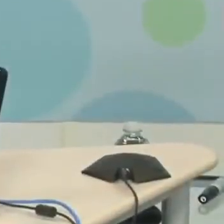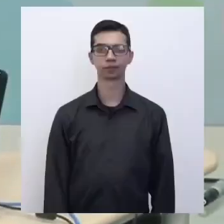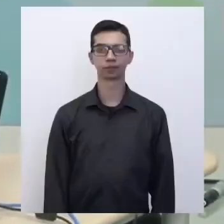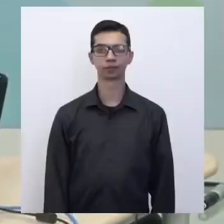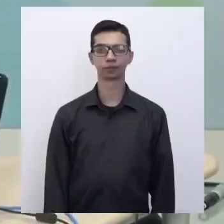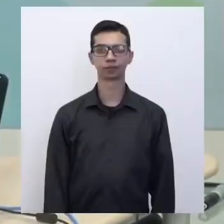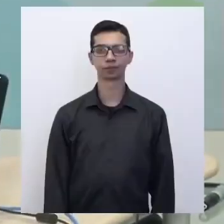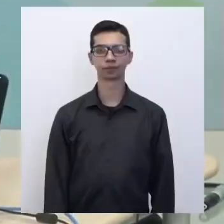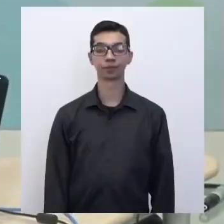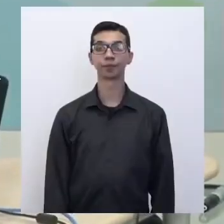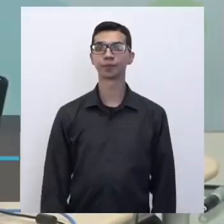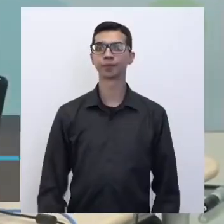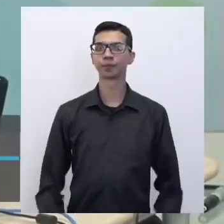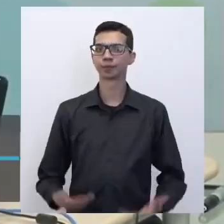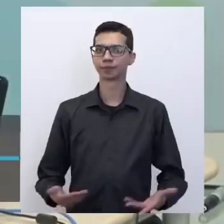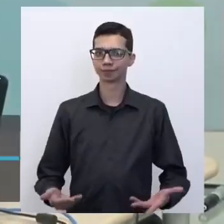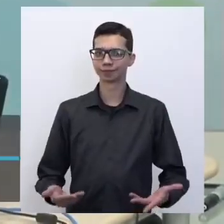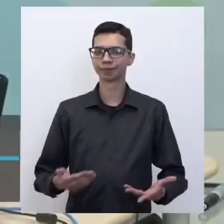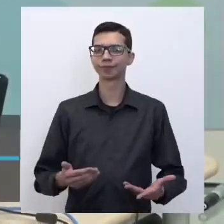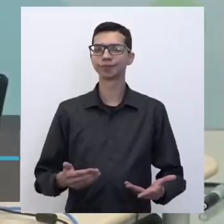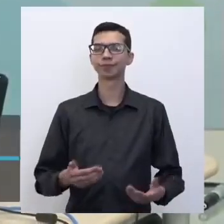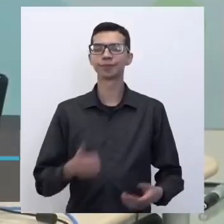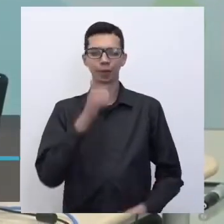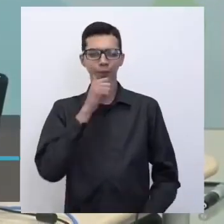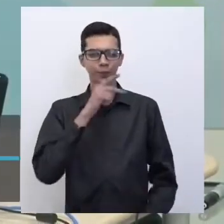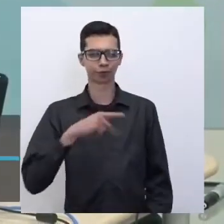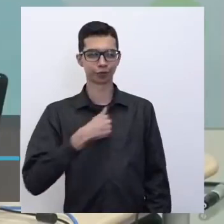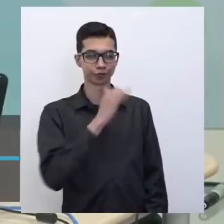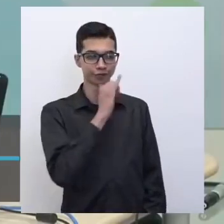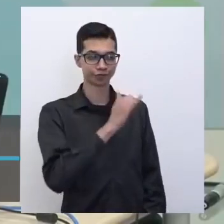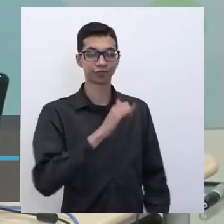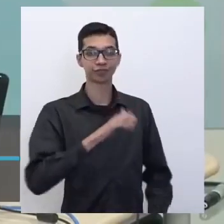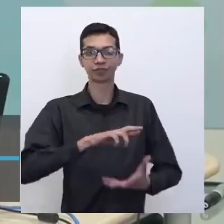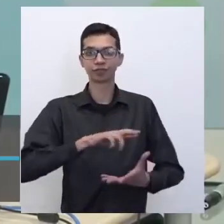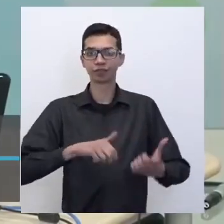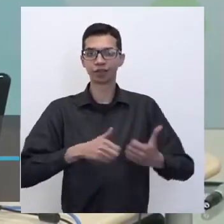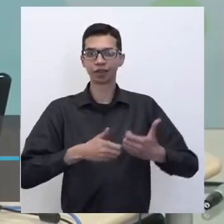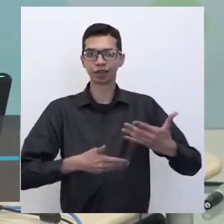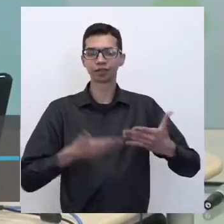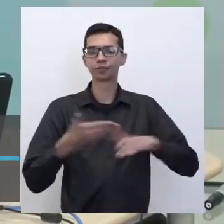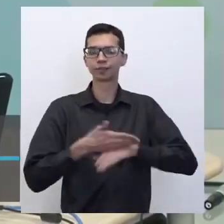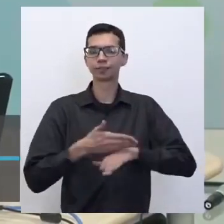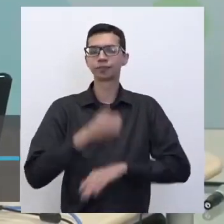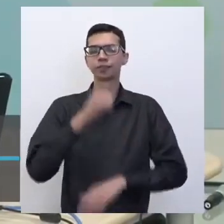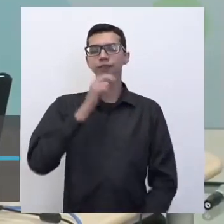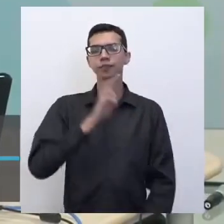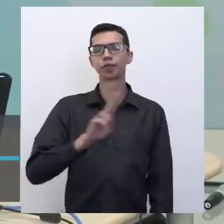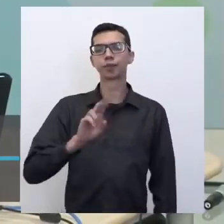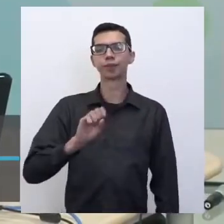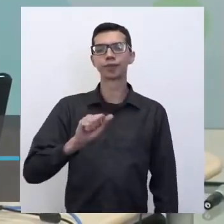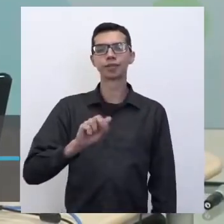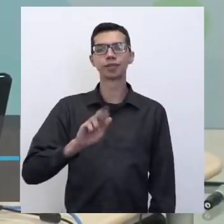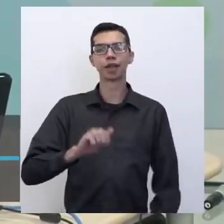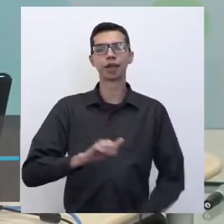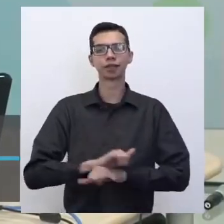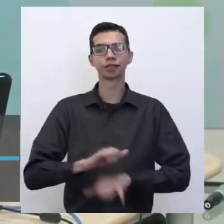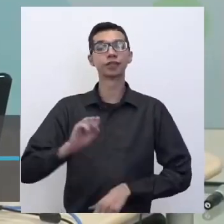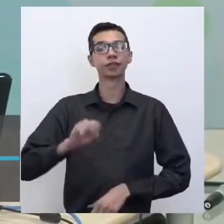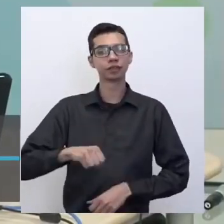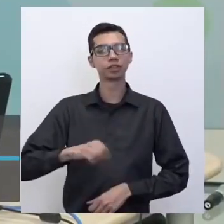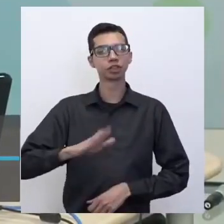Olha só, professora Fernanda, bastante interação aqui. A Sara cita que sim, e ela já fez uma peça em sua